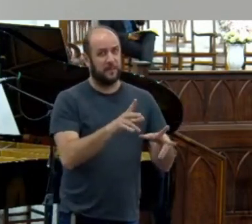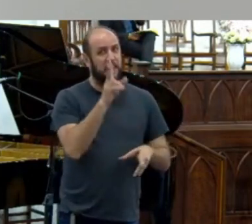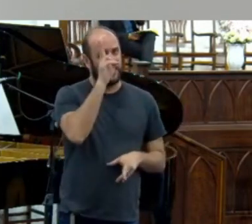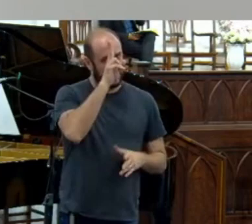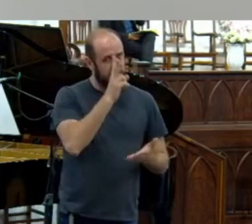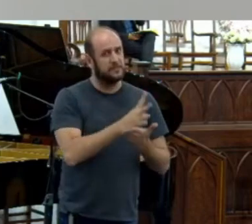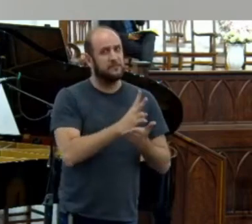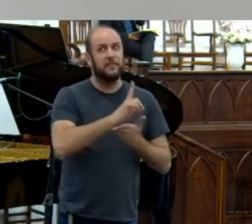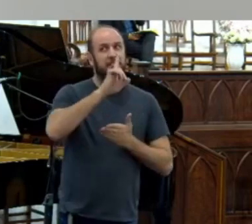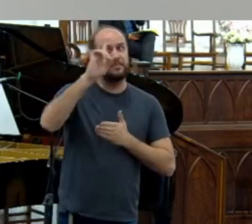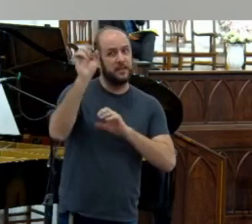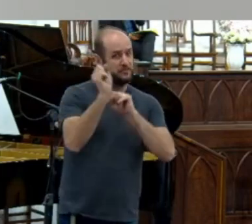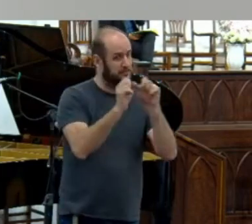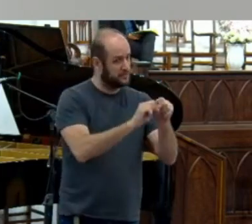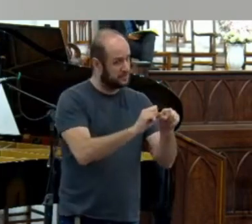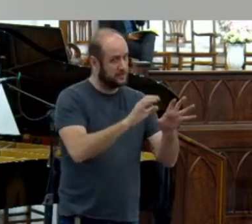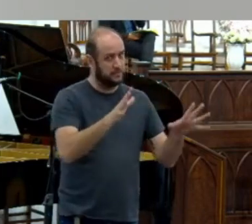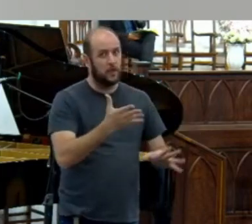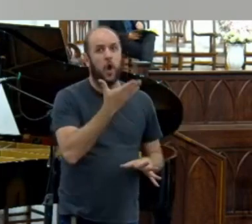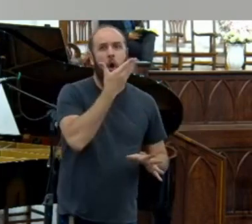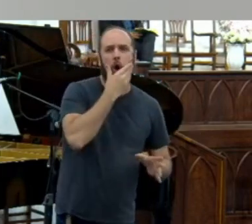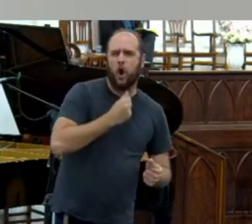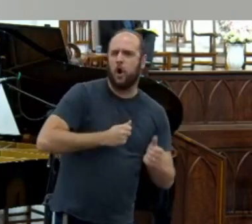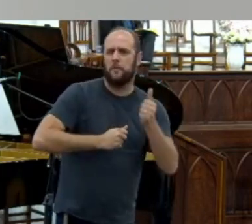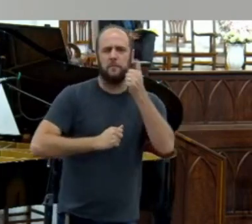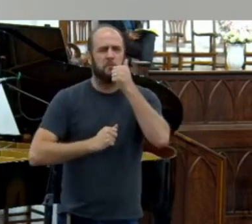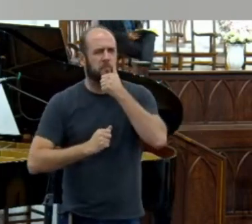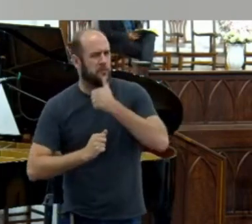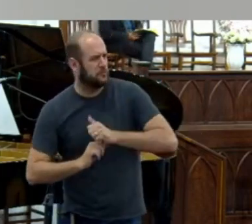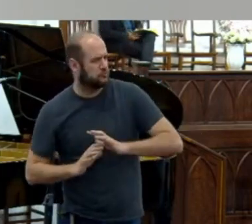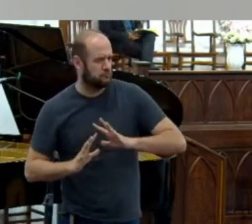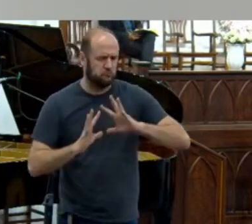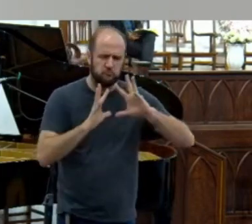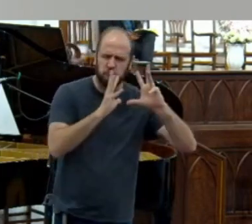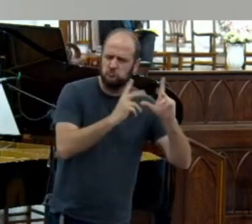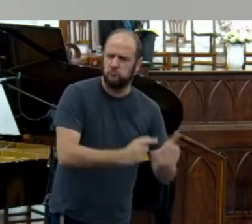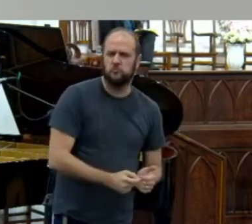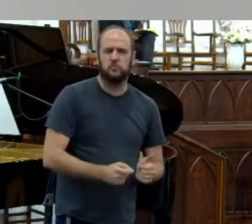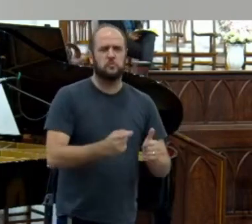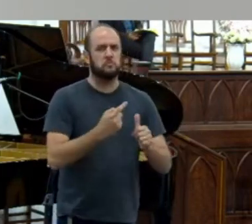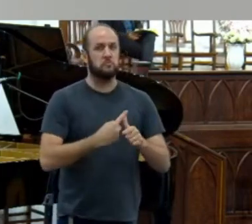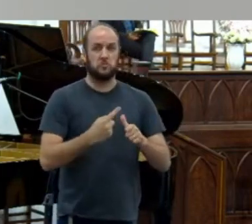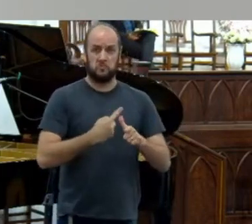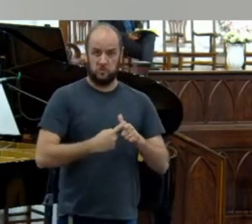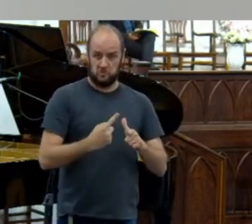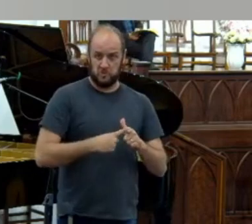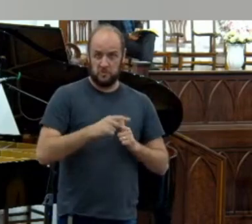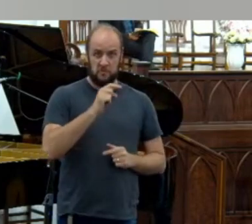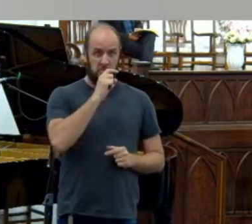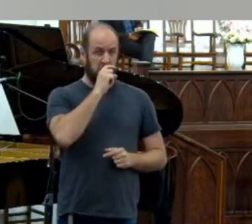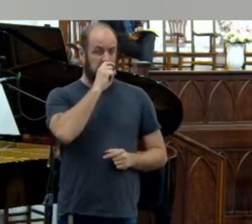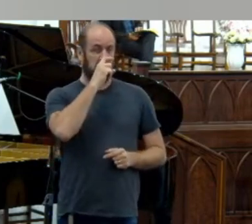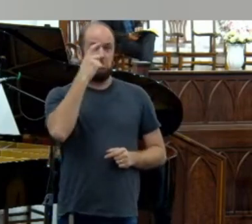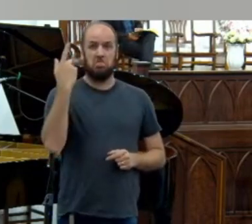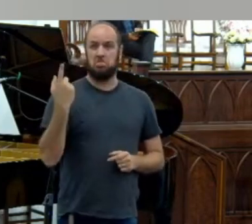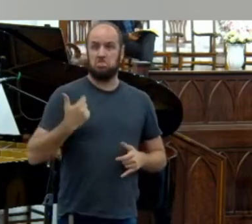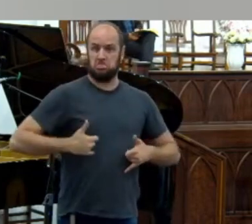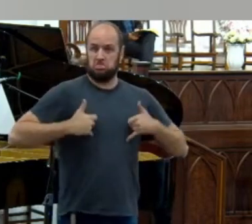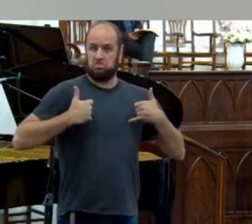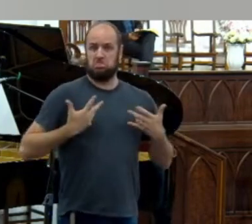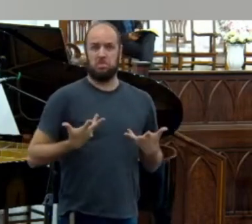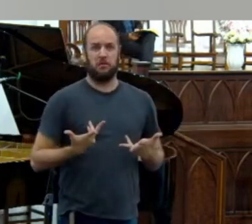disto. Eu estou falando a mulheres e a homens que têm problema de soberba e que querem